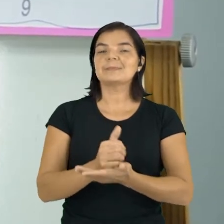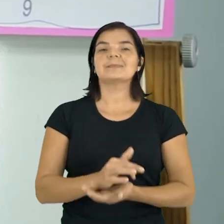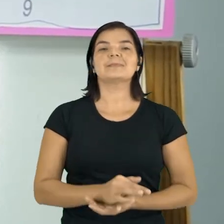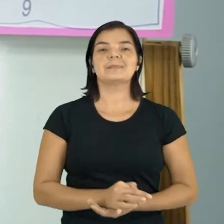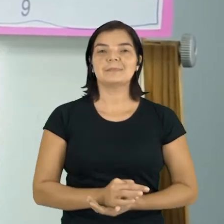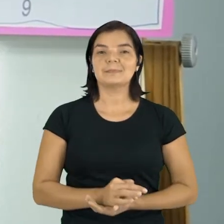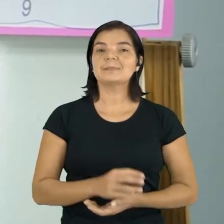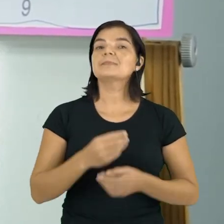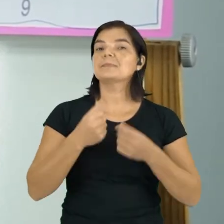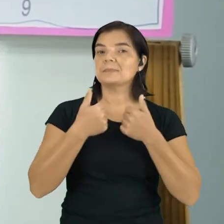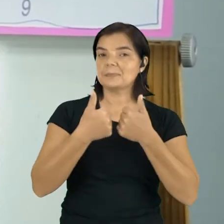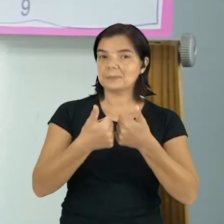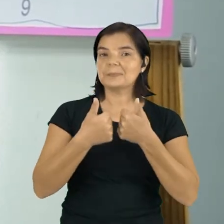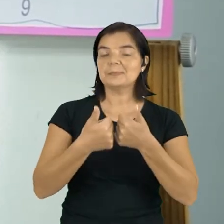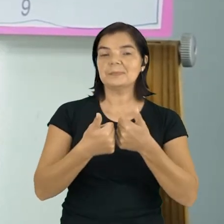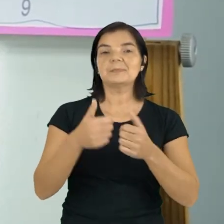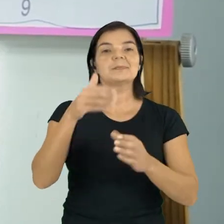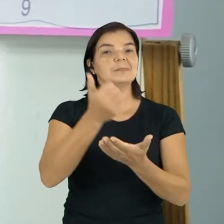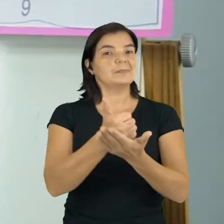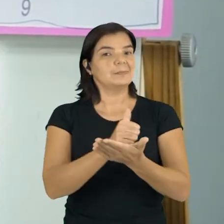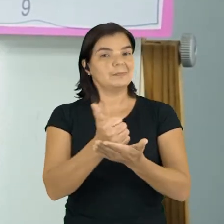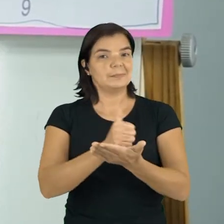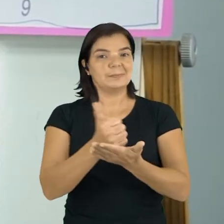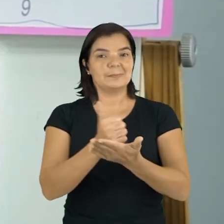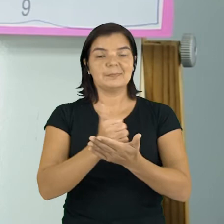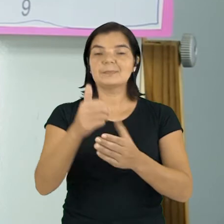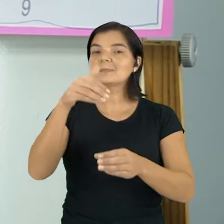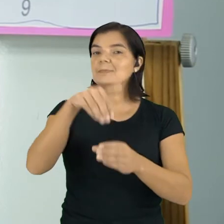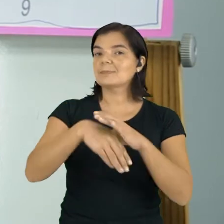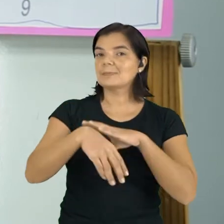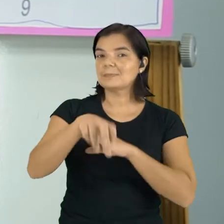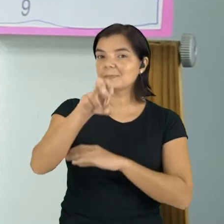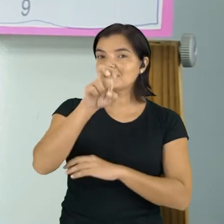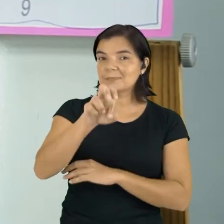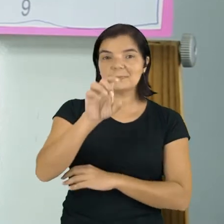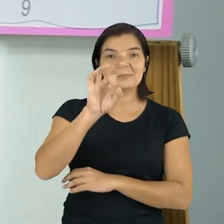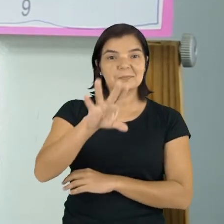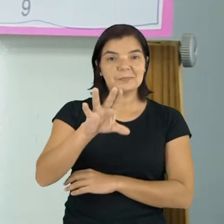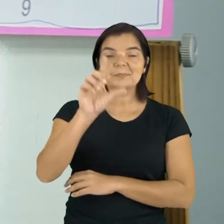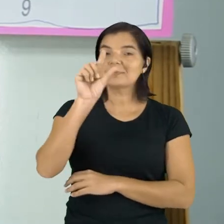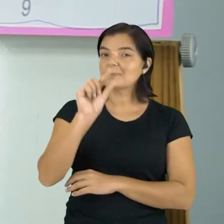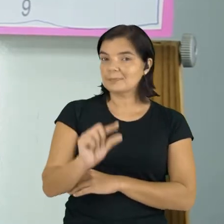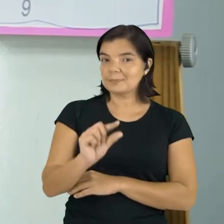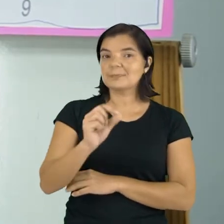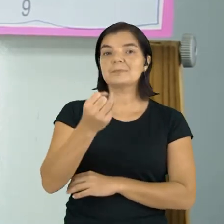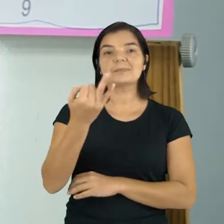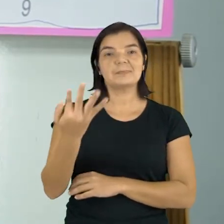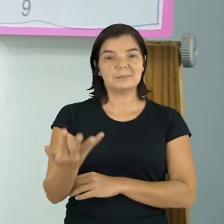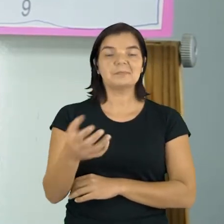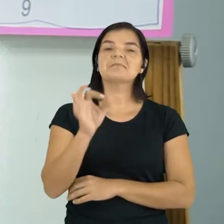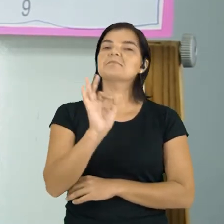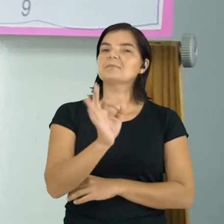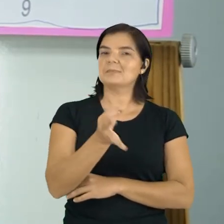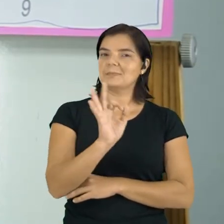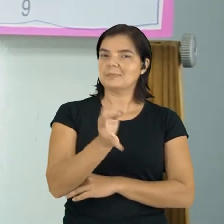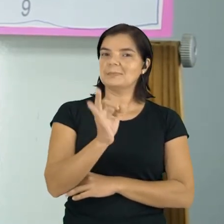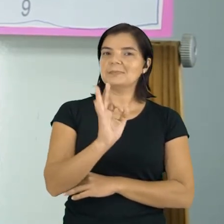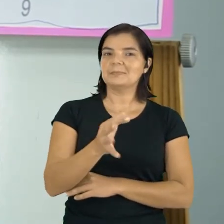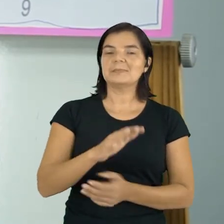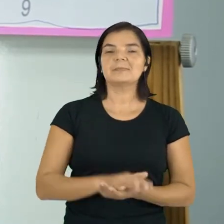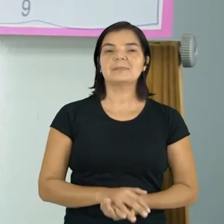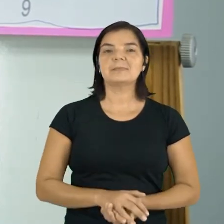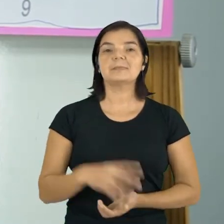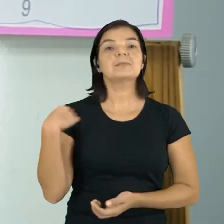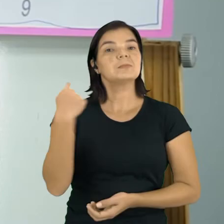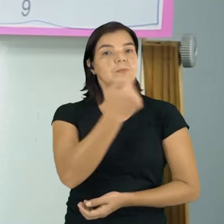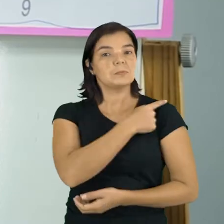videogame. Muito bem, o videogame teve a menor quantidade de votos. Isso mesmo.